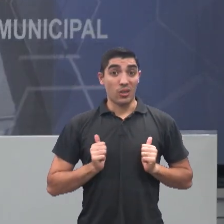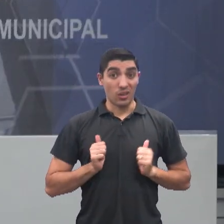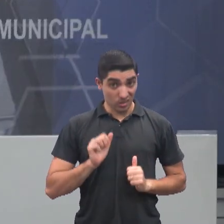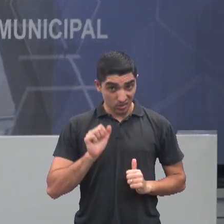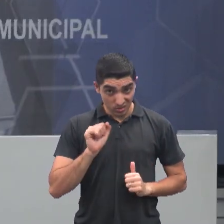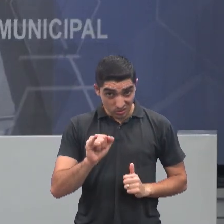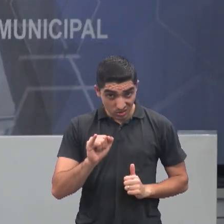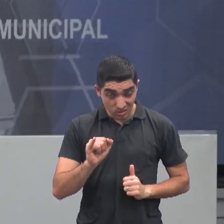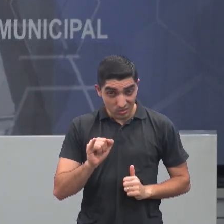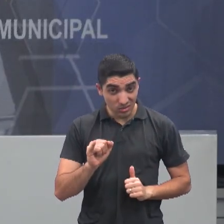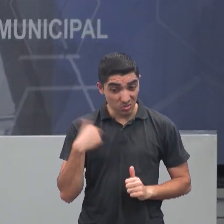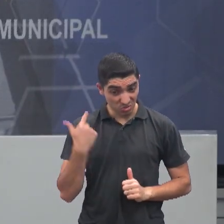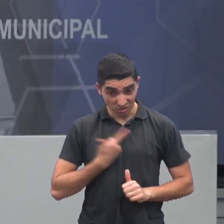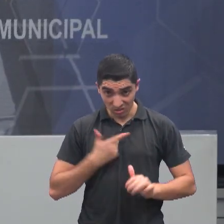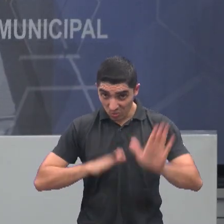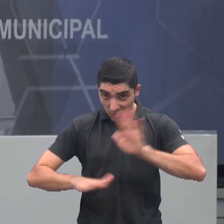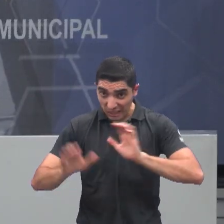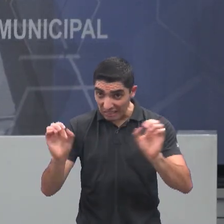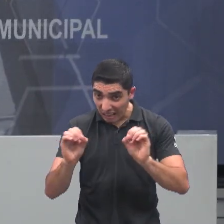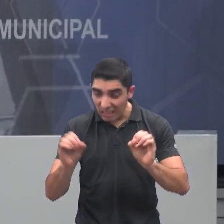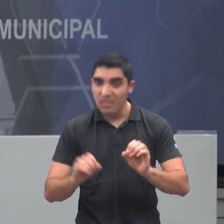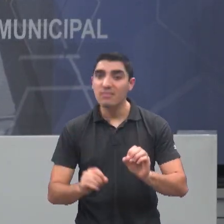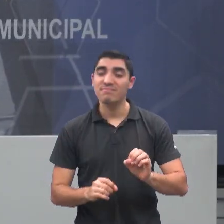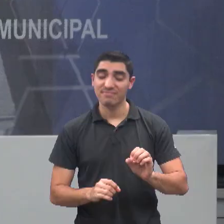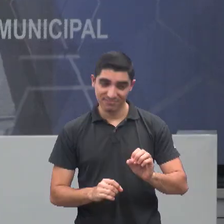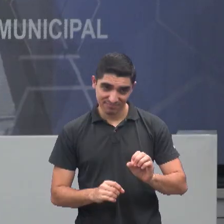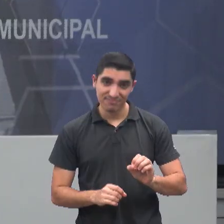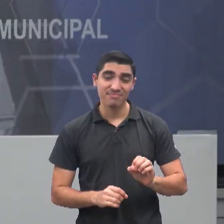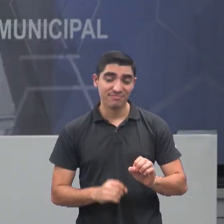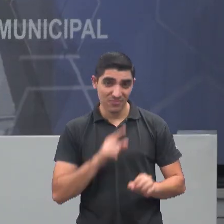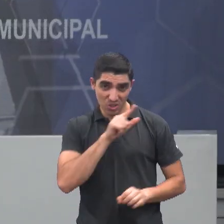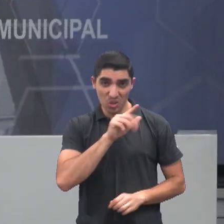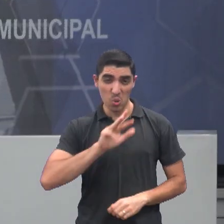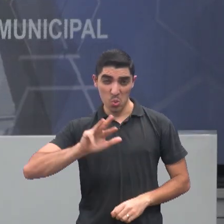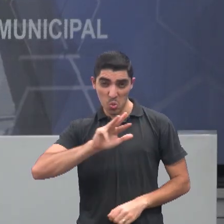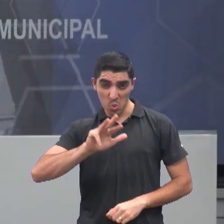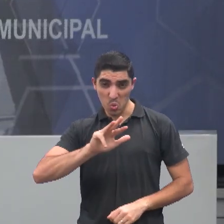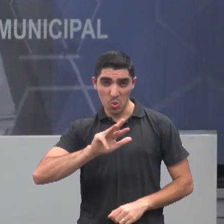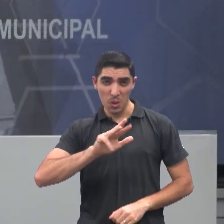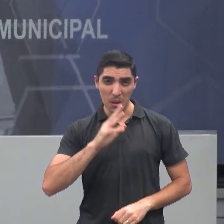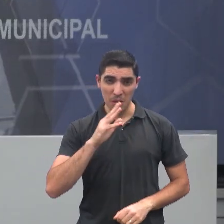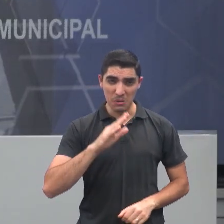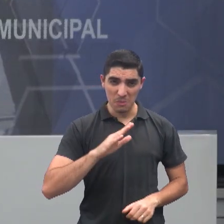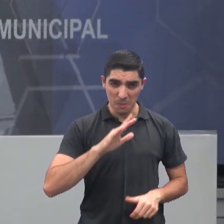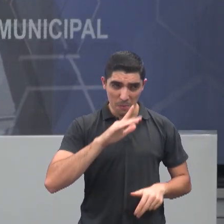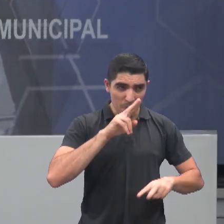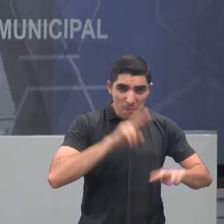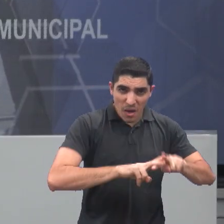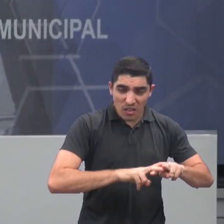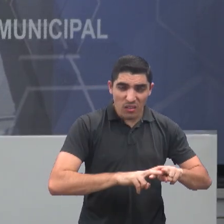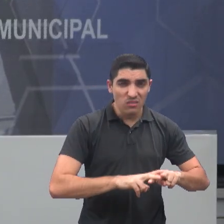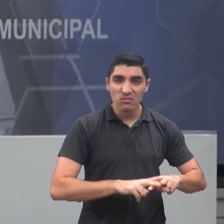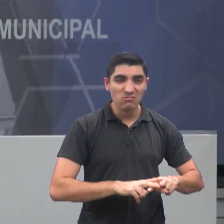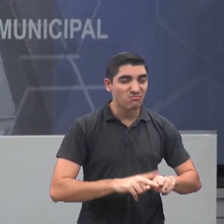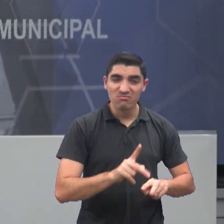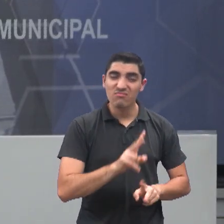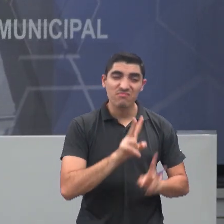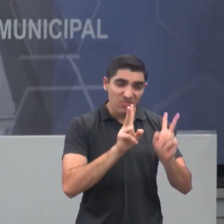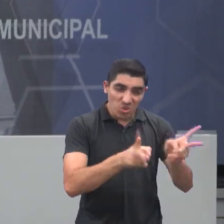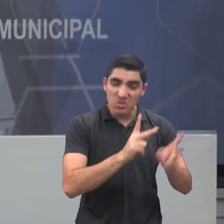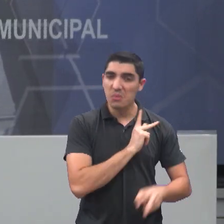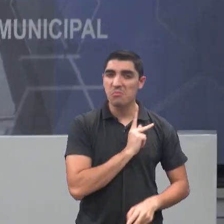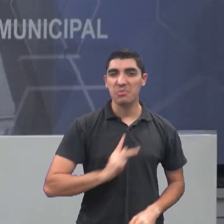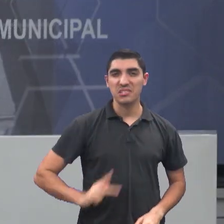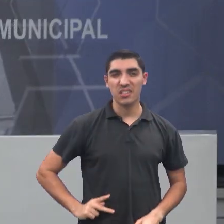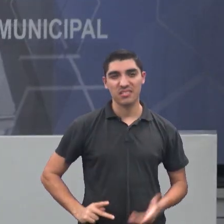4 anos para o bandido que está lá na presidência da República. Tem que parar com isso. E quanto a mim, eu